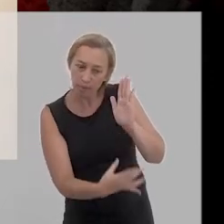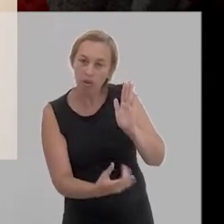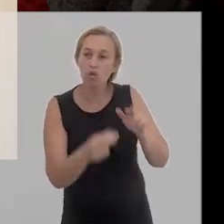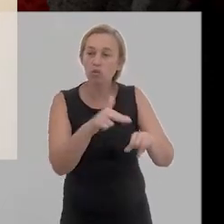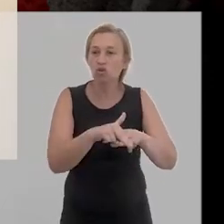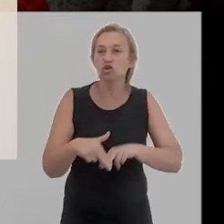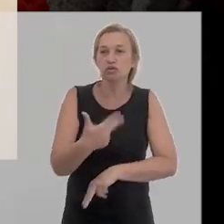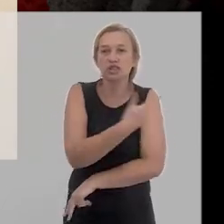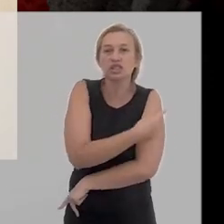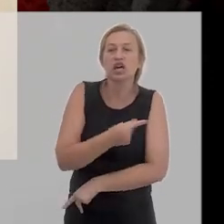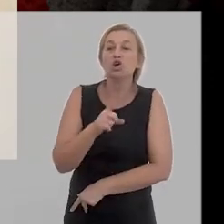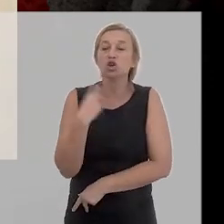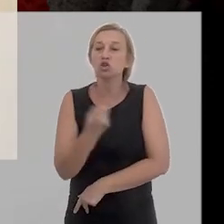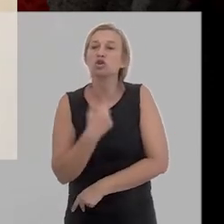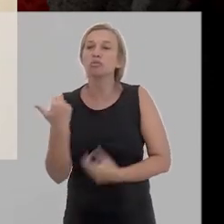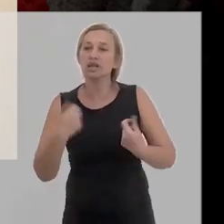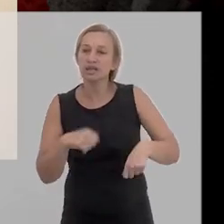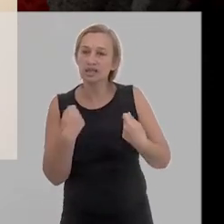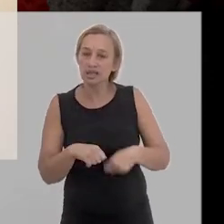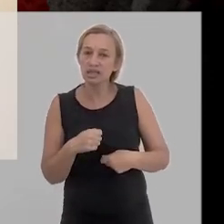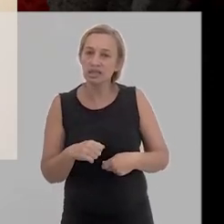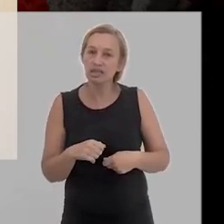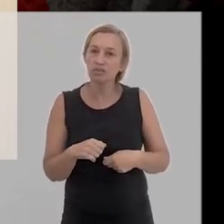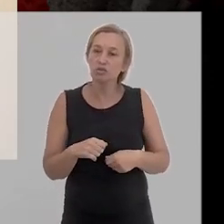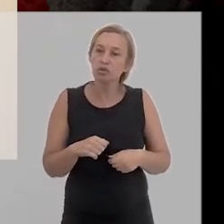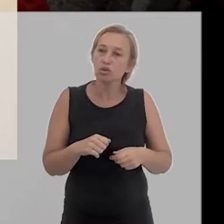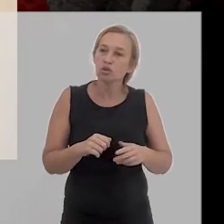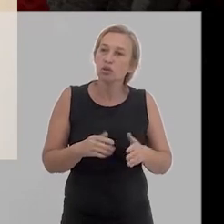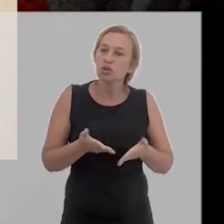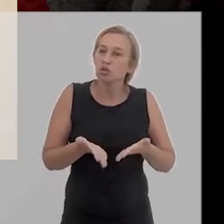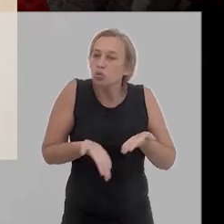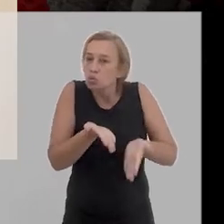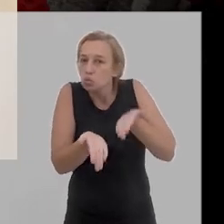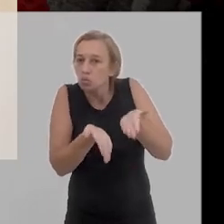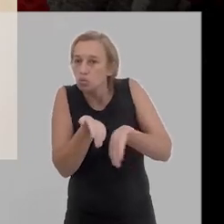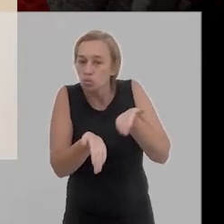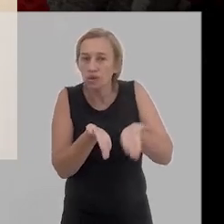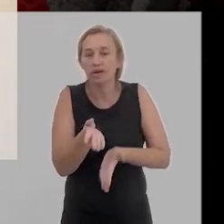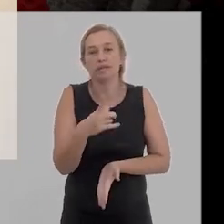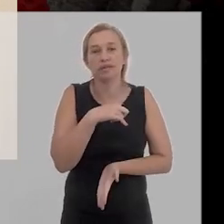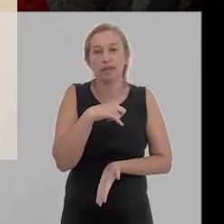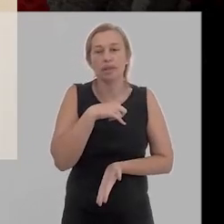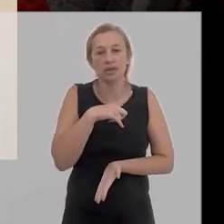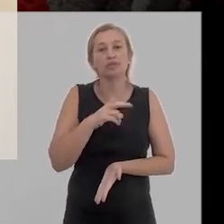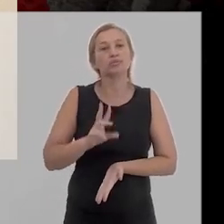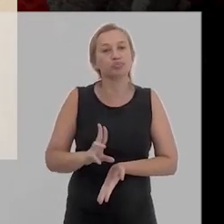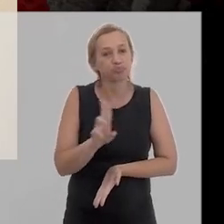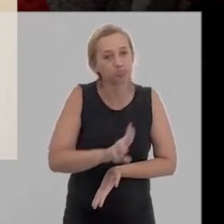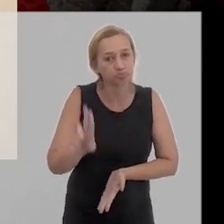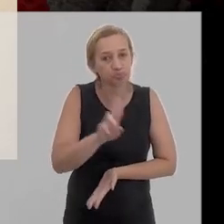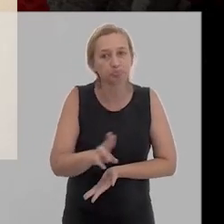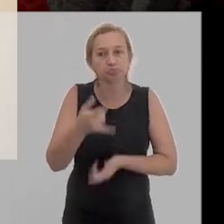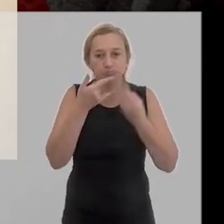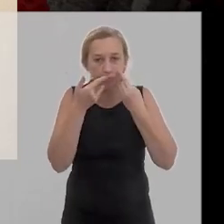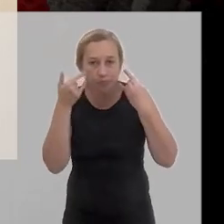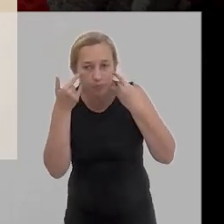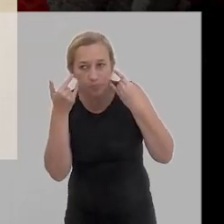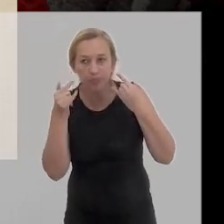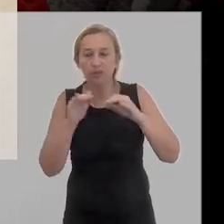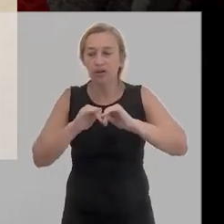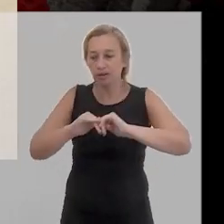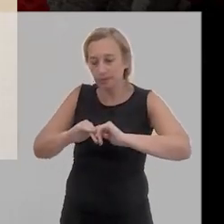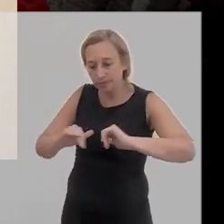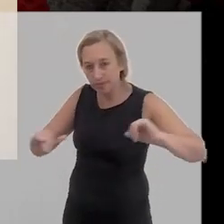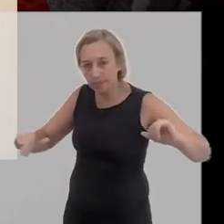por conta da vacinação e o que a gente precisa ainda endossar. Precisa endossar isso, que a gente precisa continuar usando